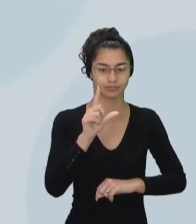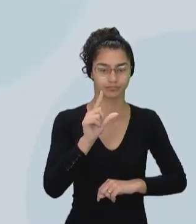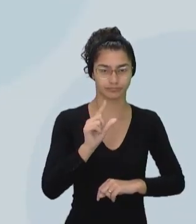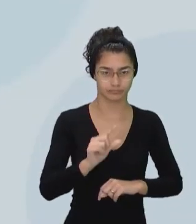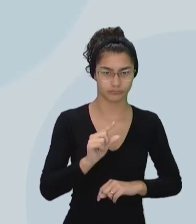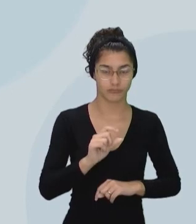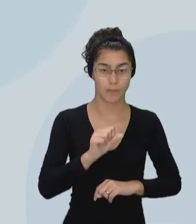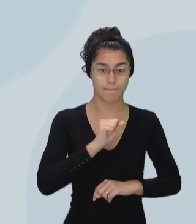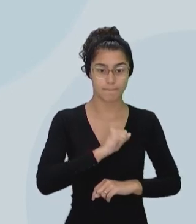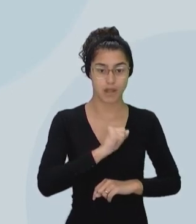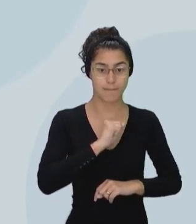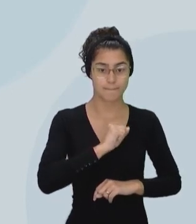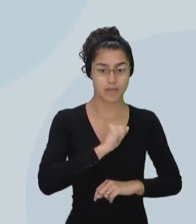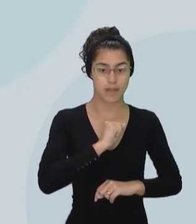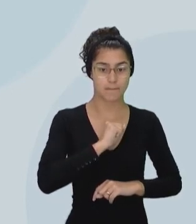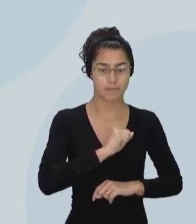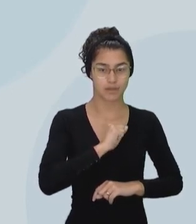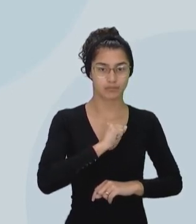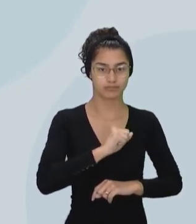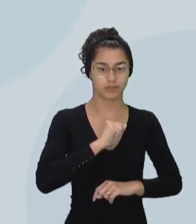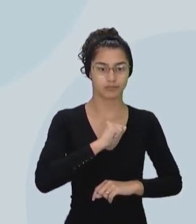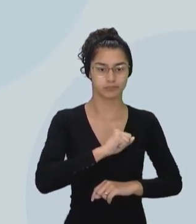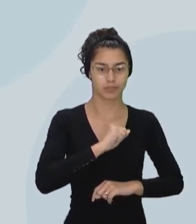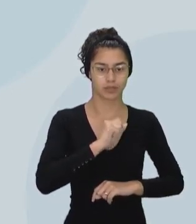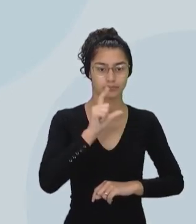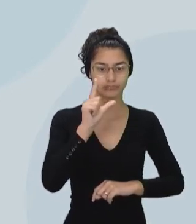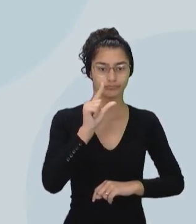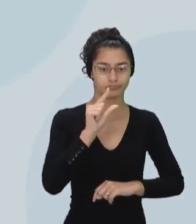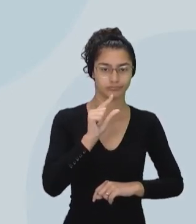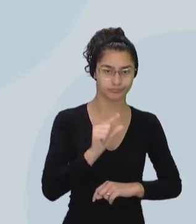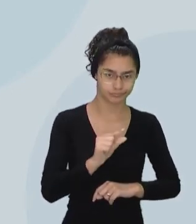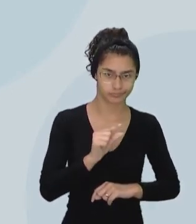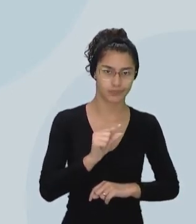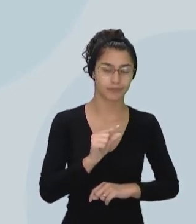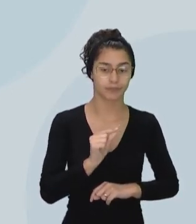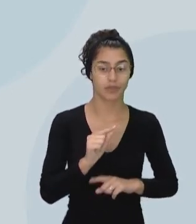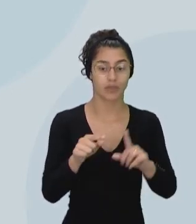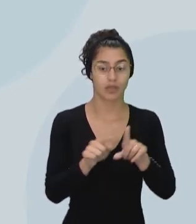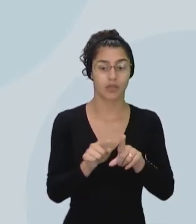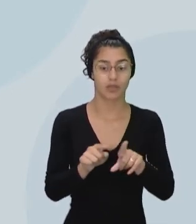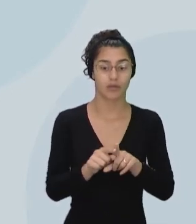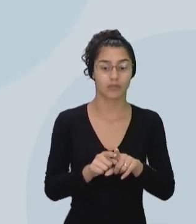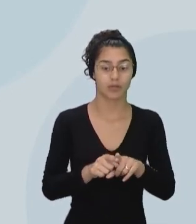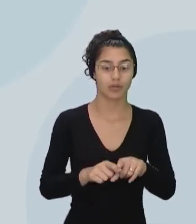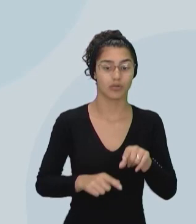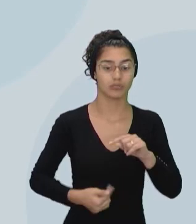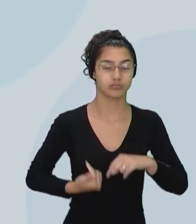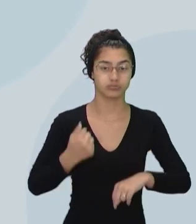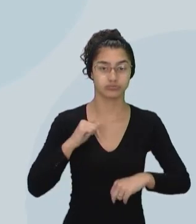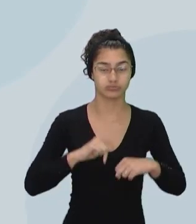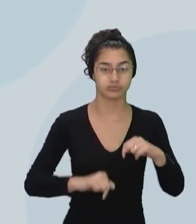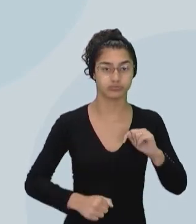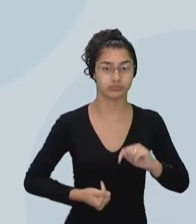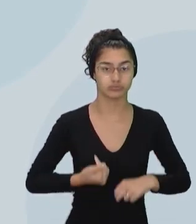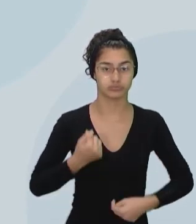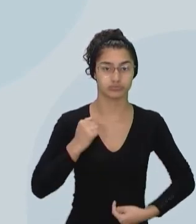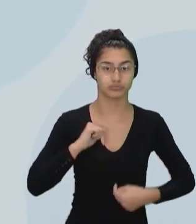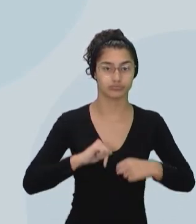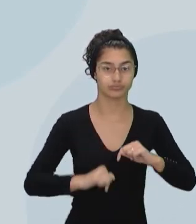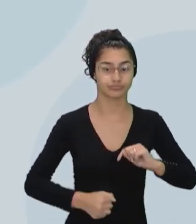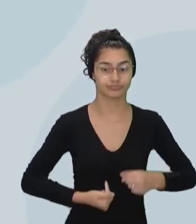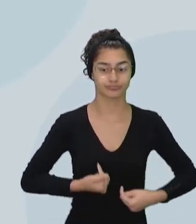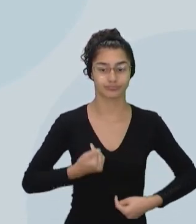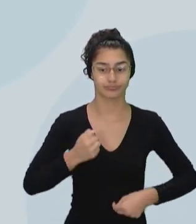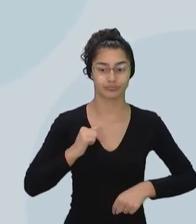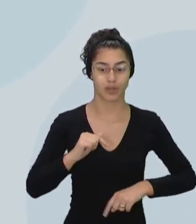do bombeamento cardíaco, né? Então, a redução ali do débito cardíaco e do volume circulatório. Então, eu tenho aí, olha,